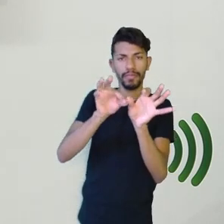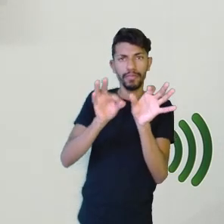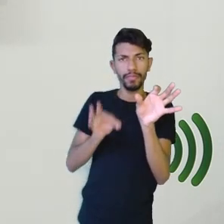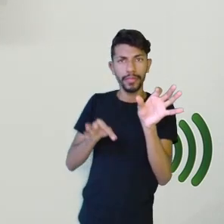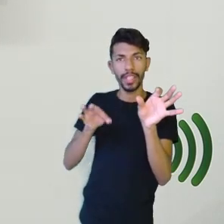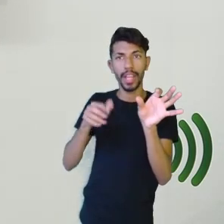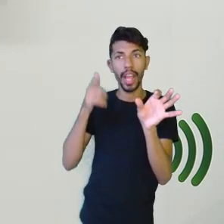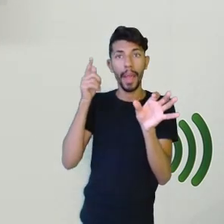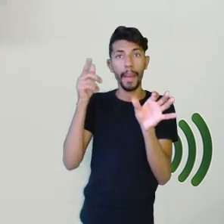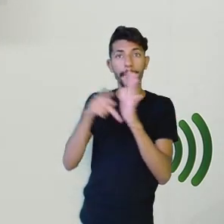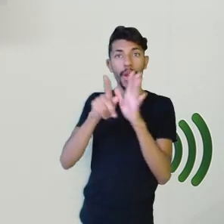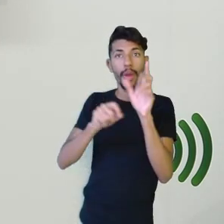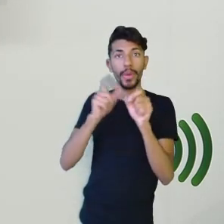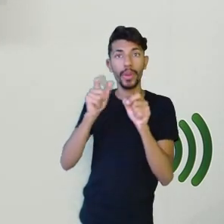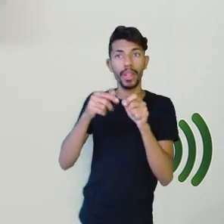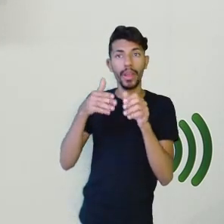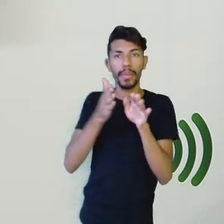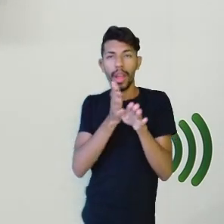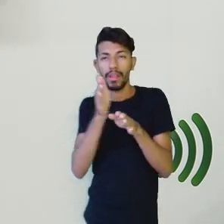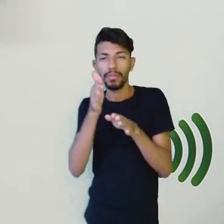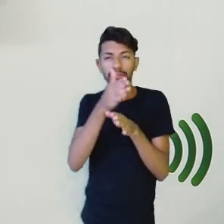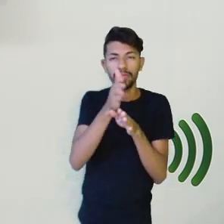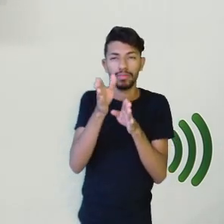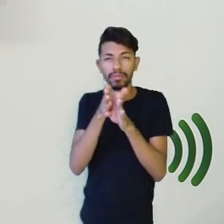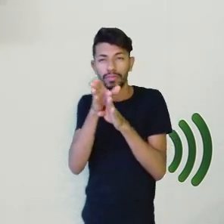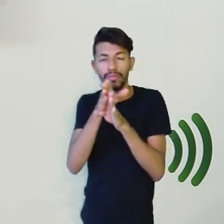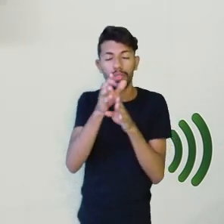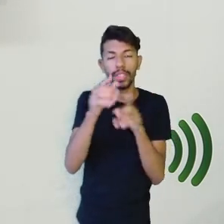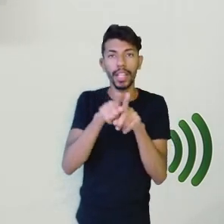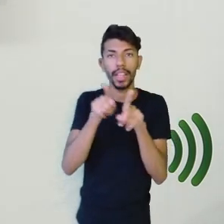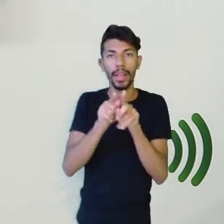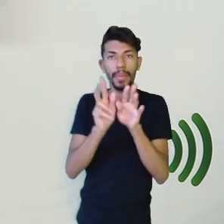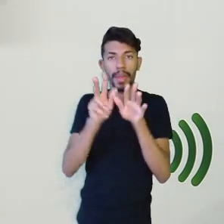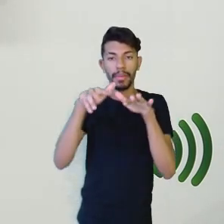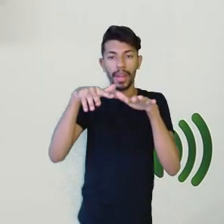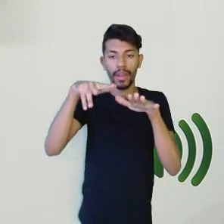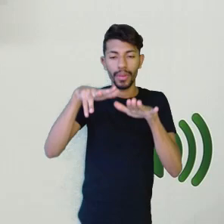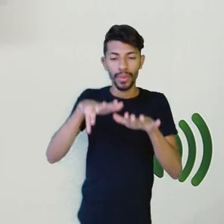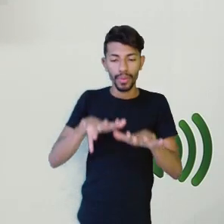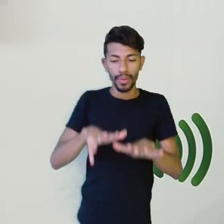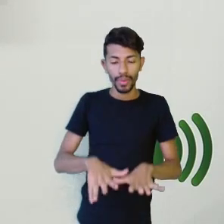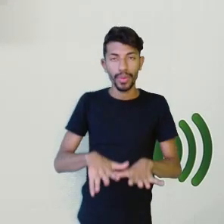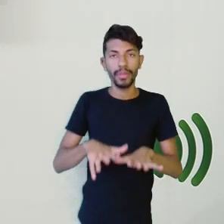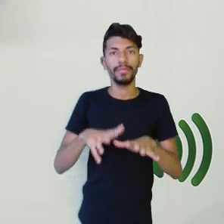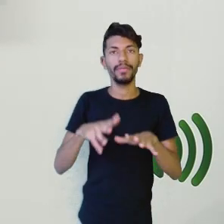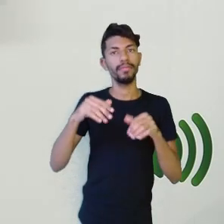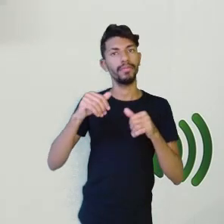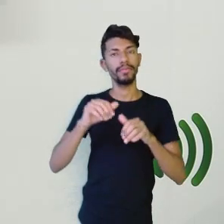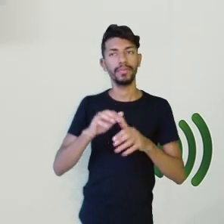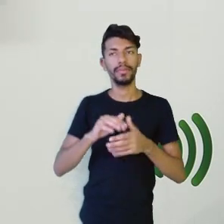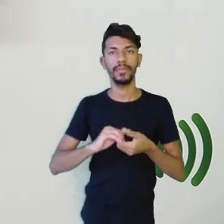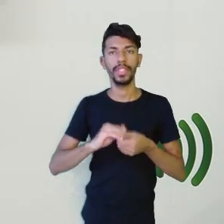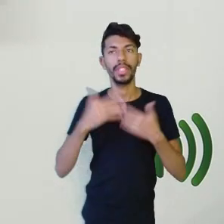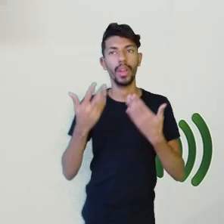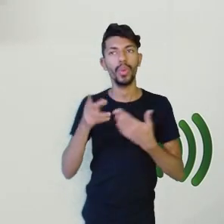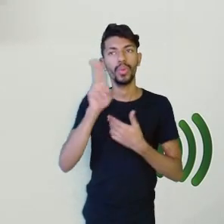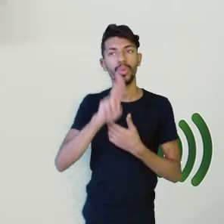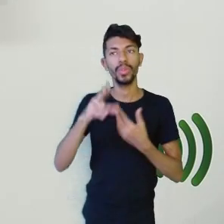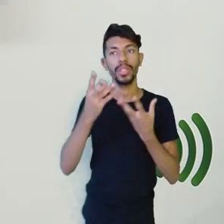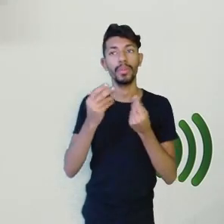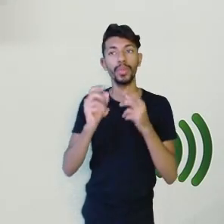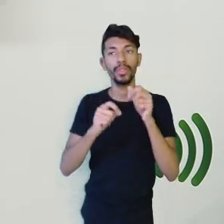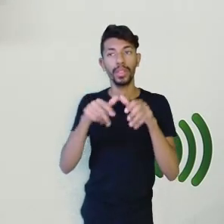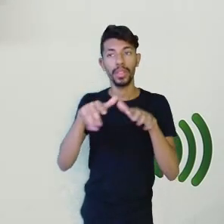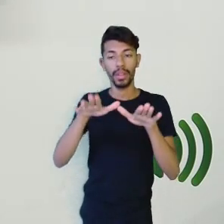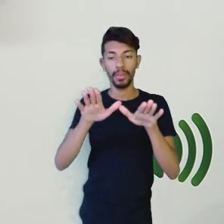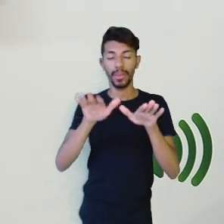que você pode observar o voo de algumas aves, quando ela vai descer, ela vai pousar, ela utiliza muito a cauda,